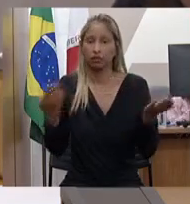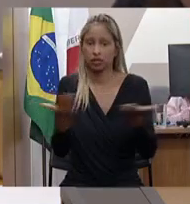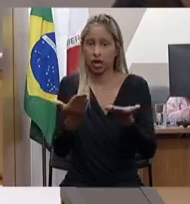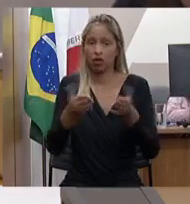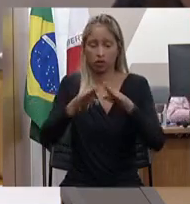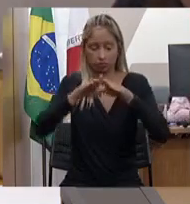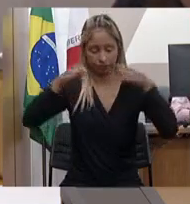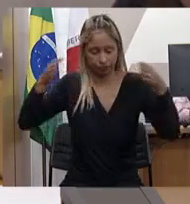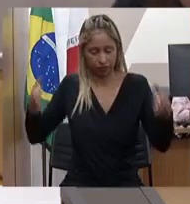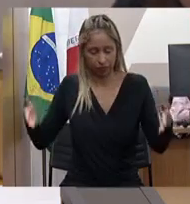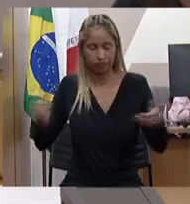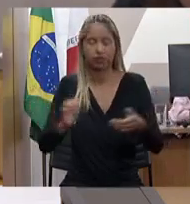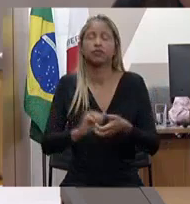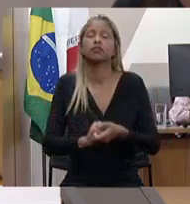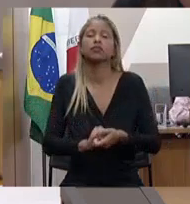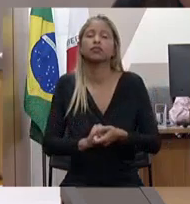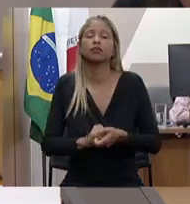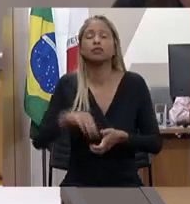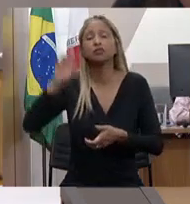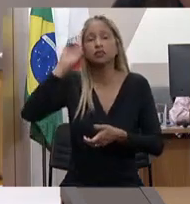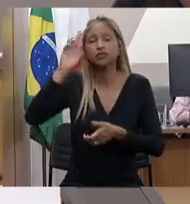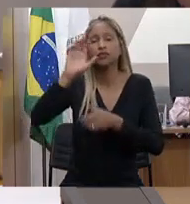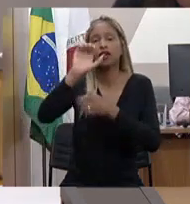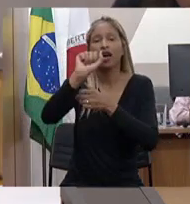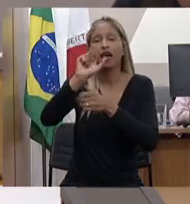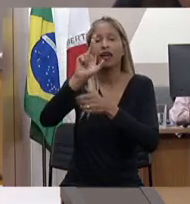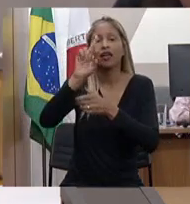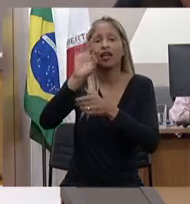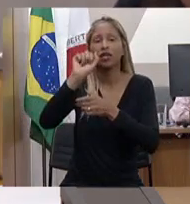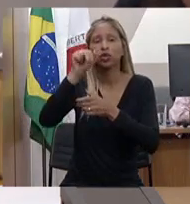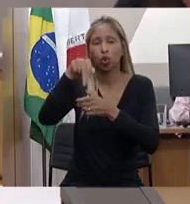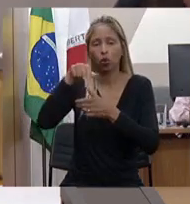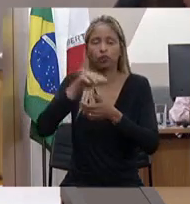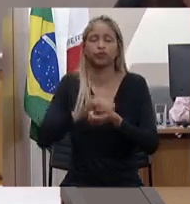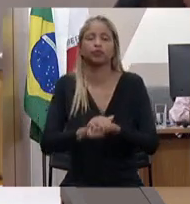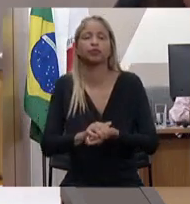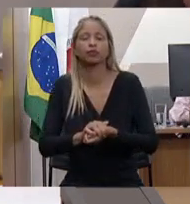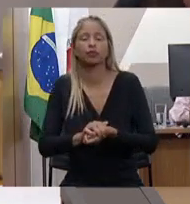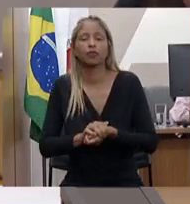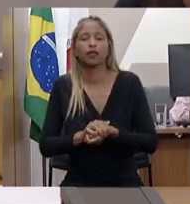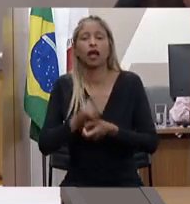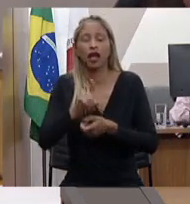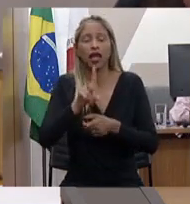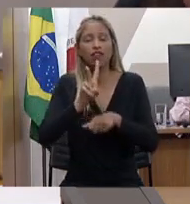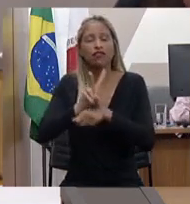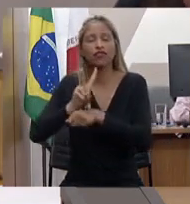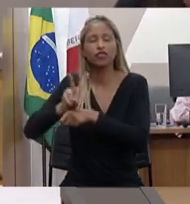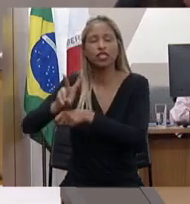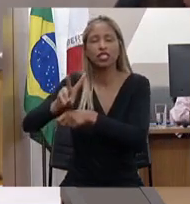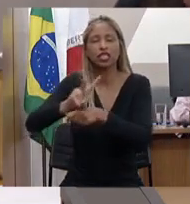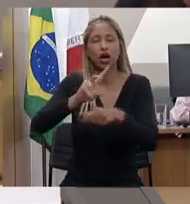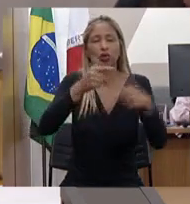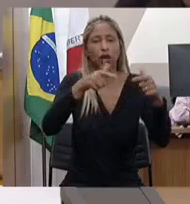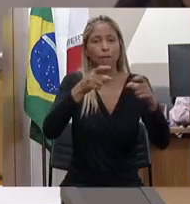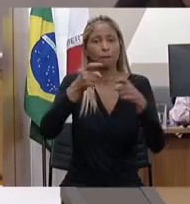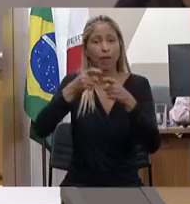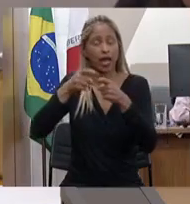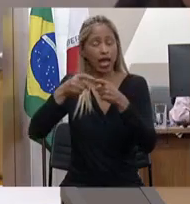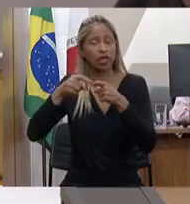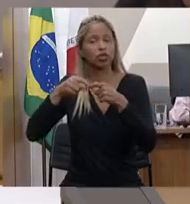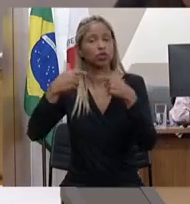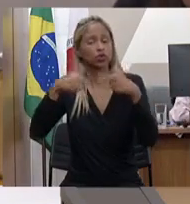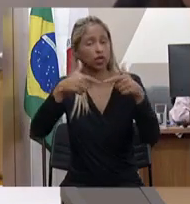compor a mesa chora Airton Marinho da Silva auditor fiscal do trabalho médico do trabalho